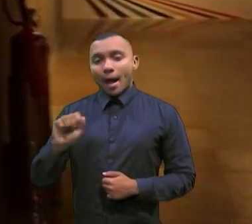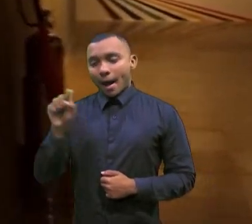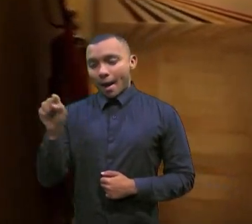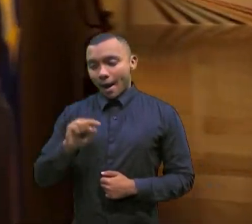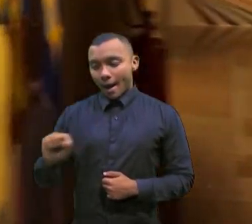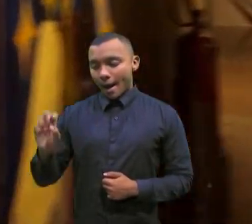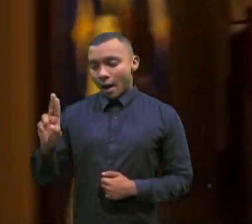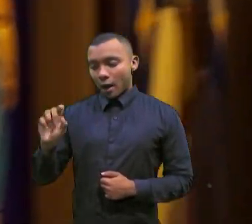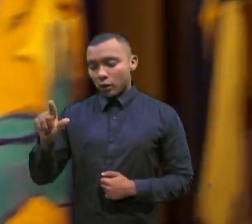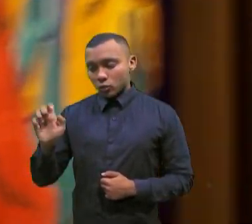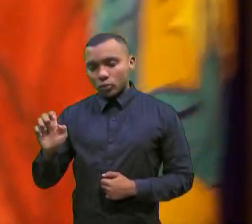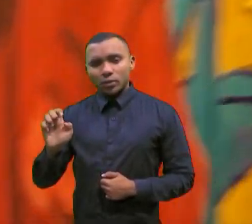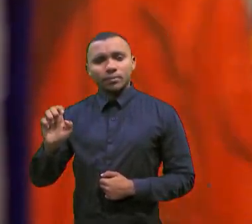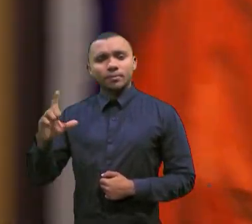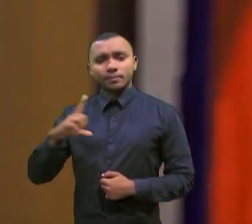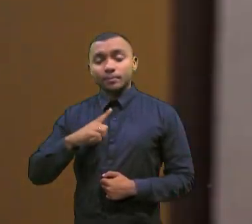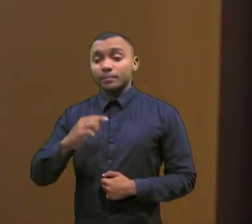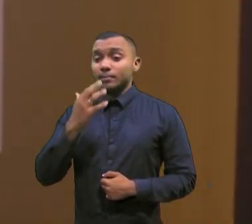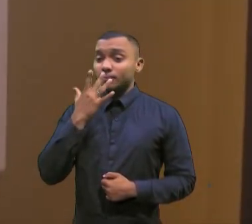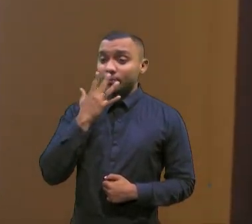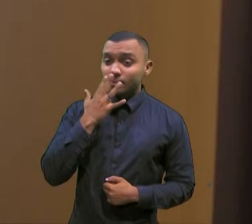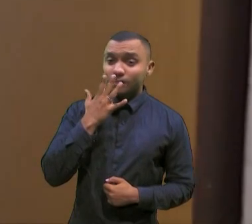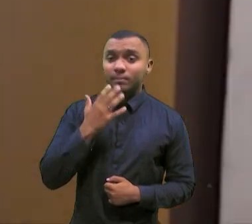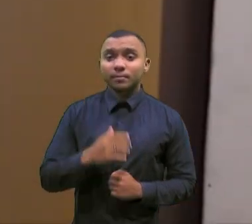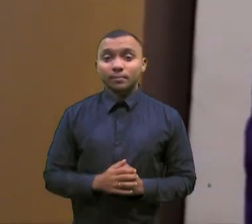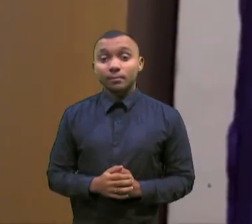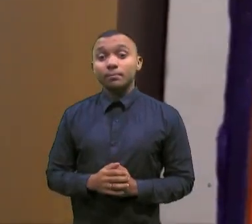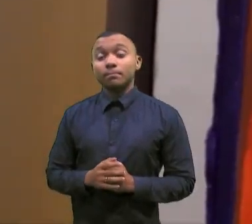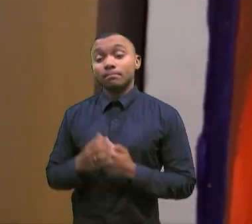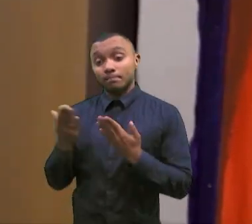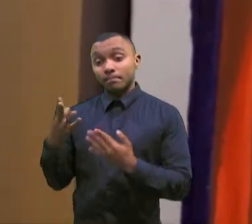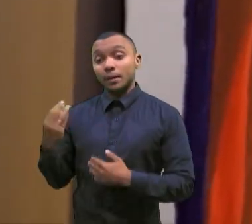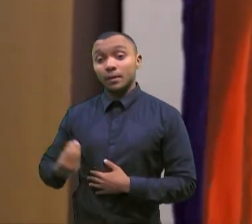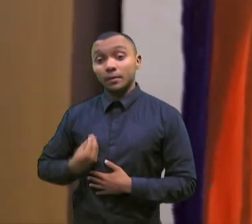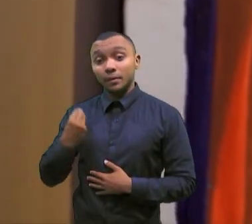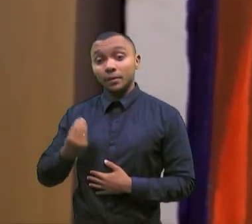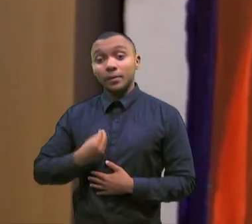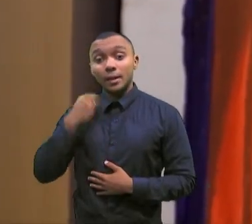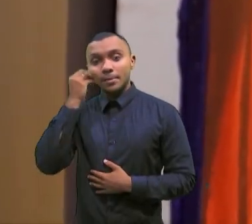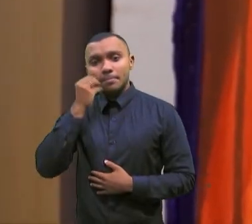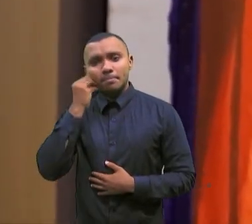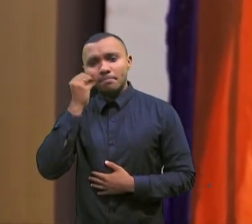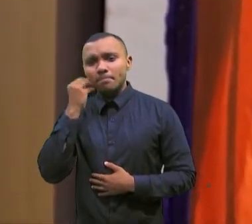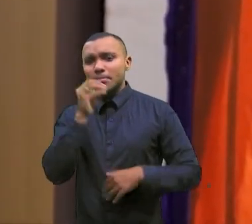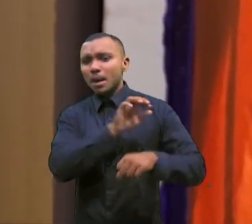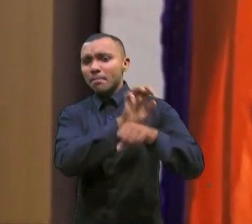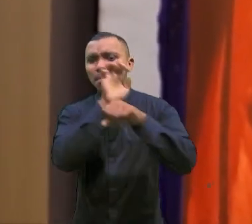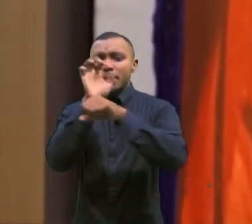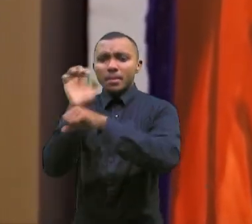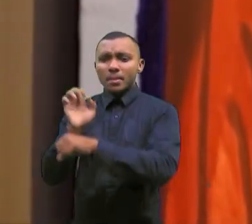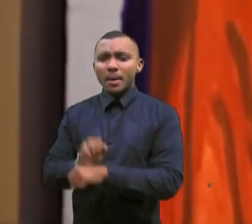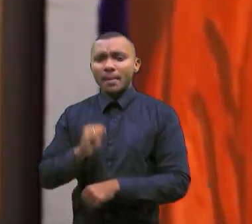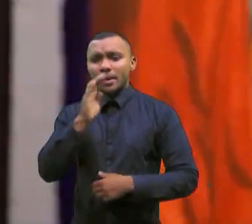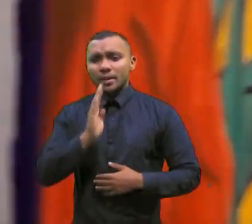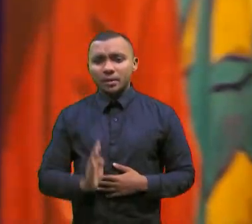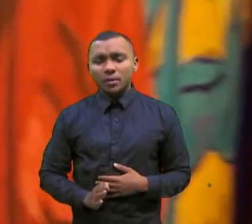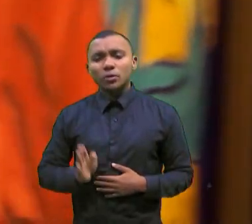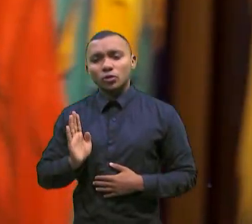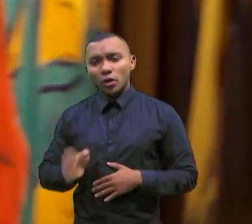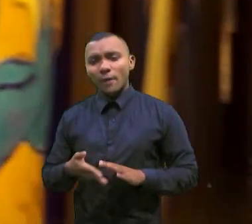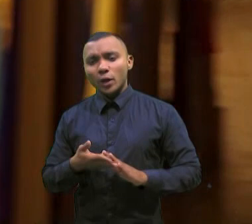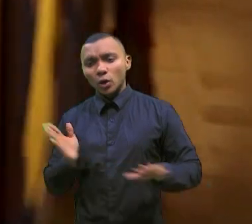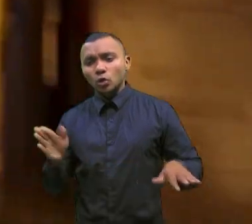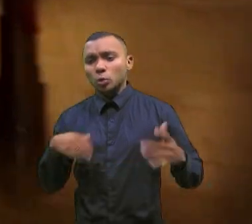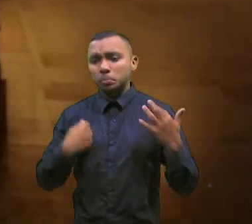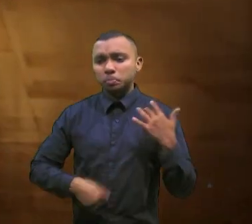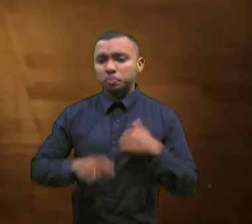traz cores, né? Ela teve uma vivência importante em vários países do Brasil, fez uma residência no México,